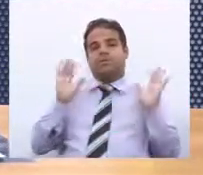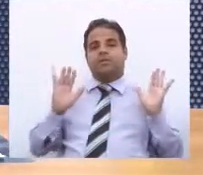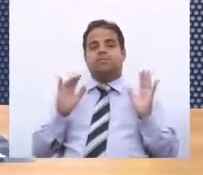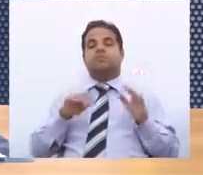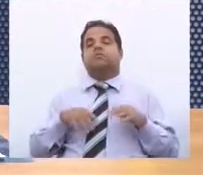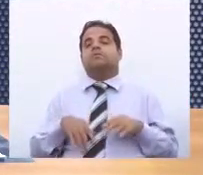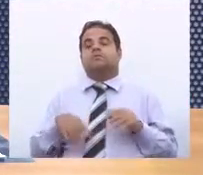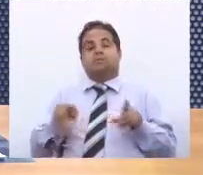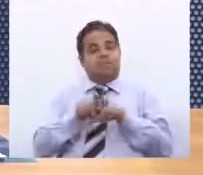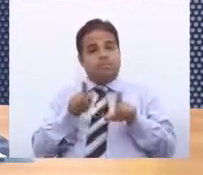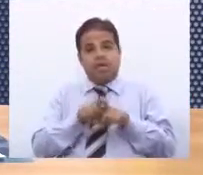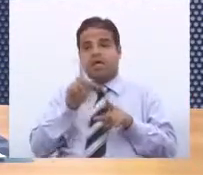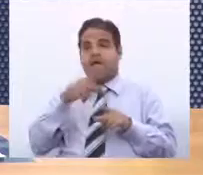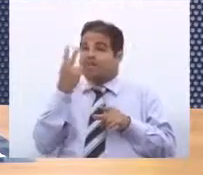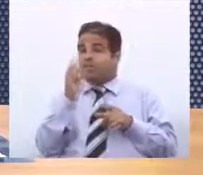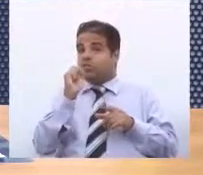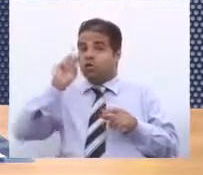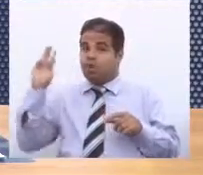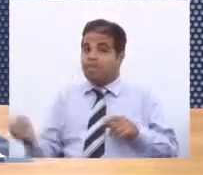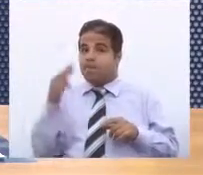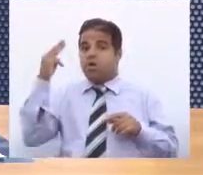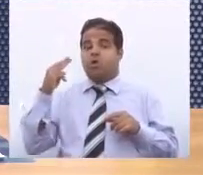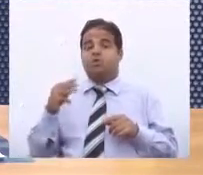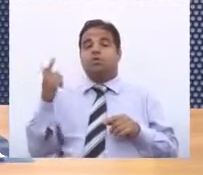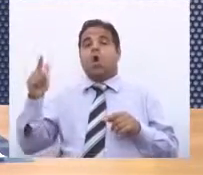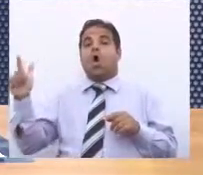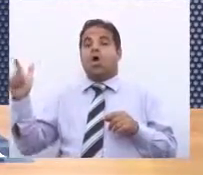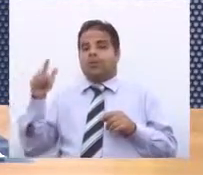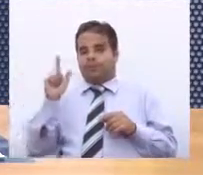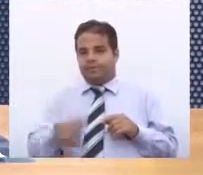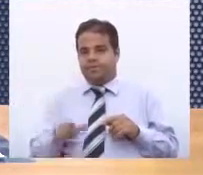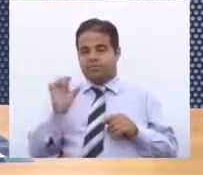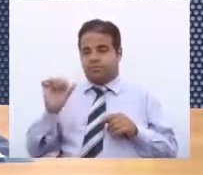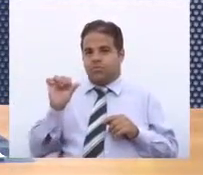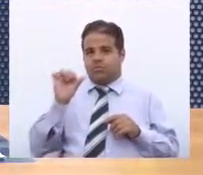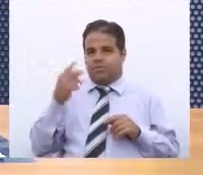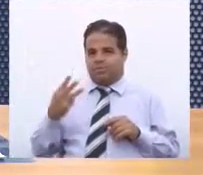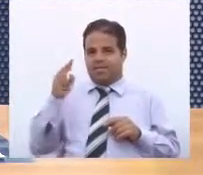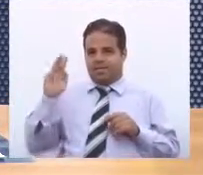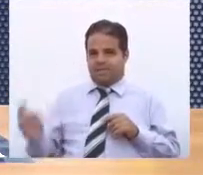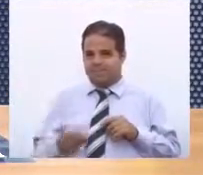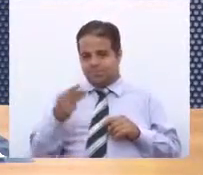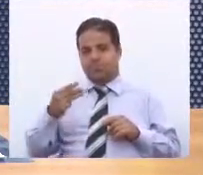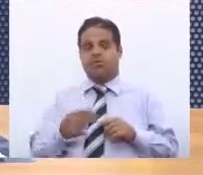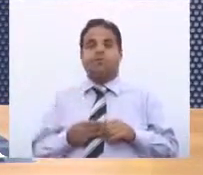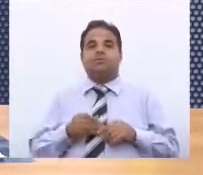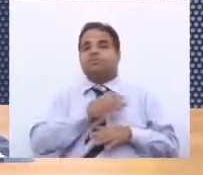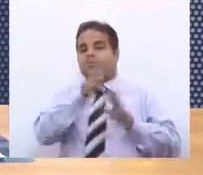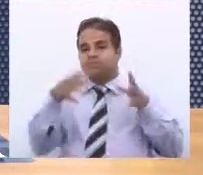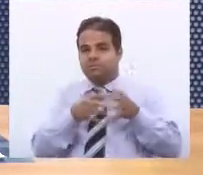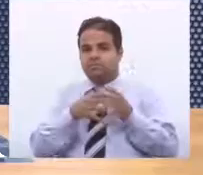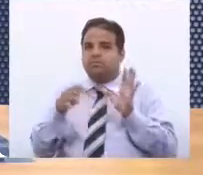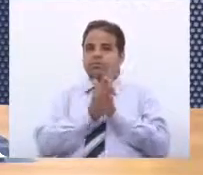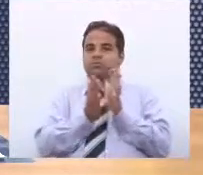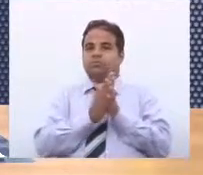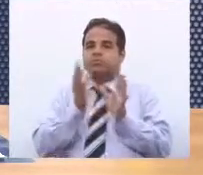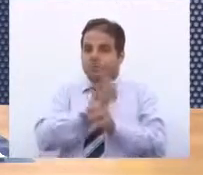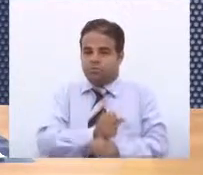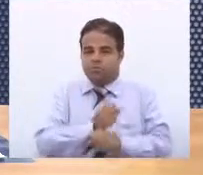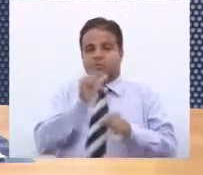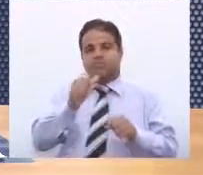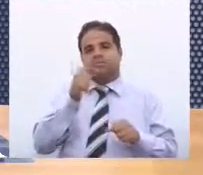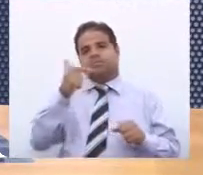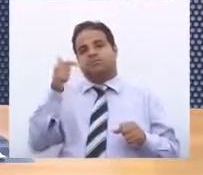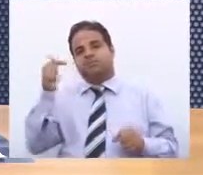O ente patronal, serão 28 milhões. Os restantes, 93 milhões, para completar os